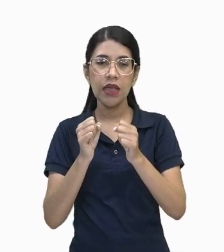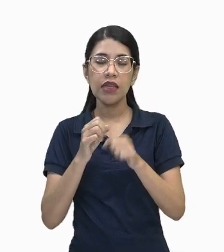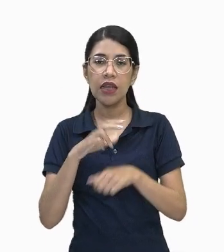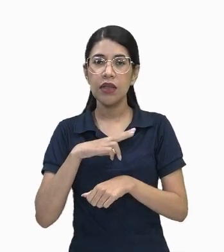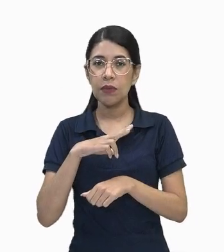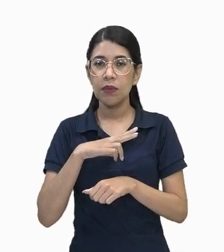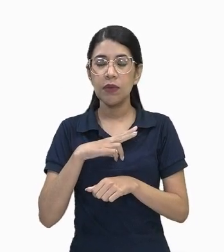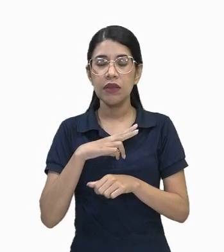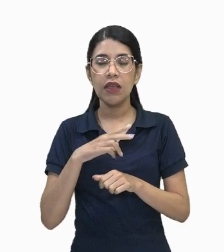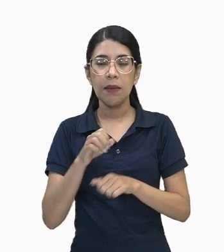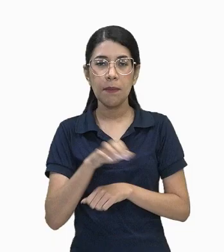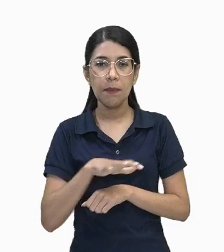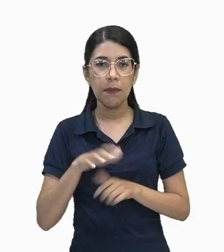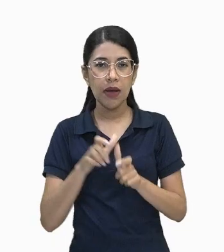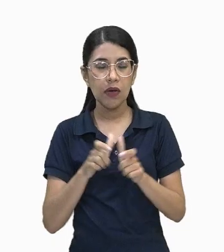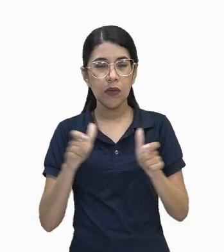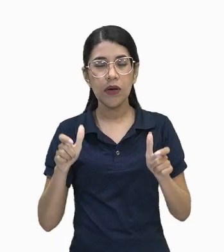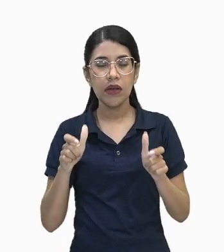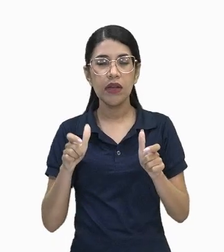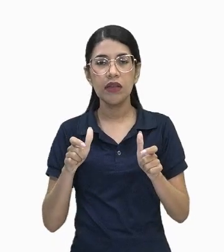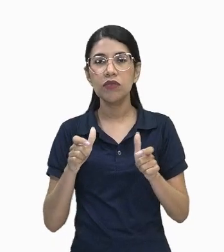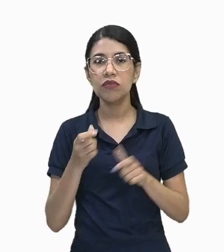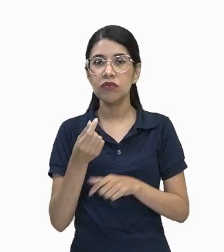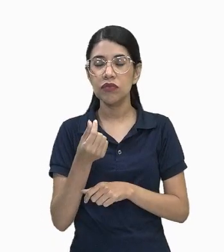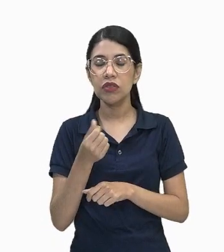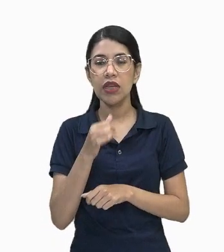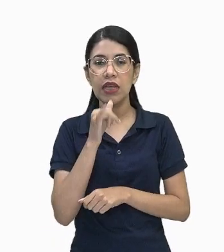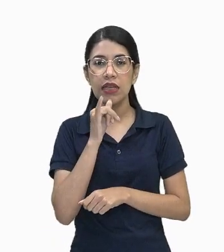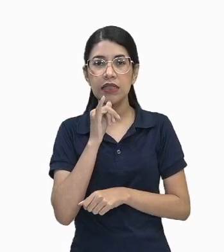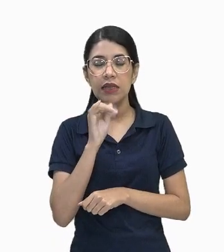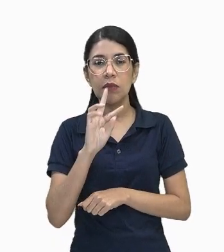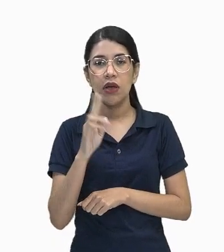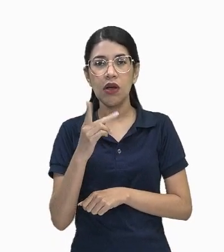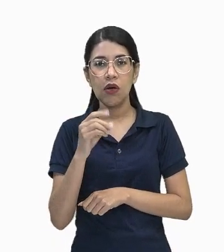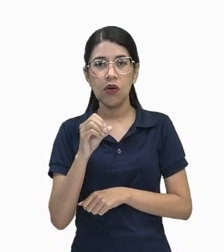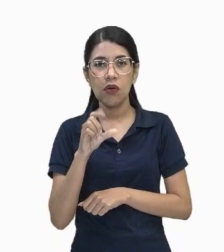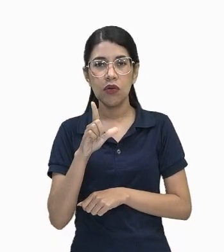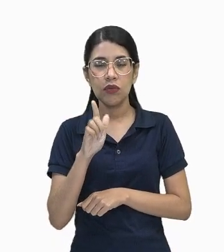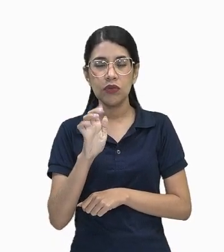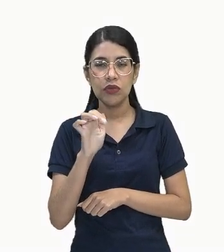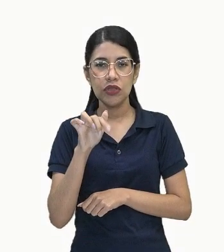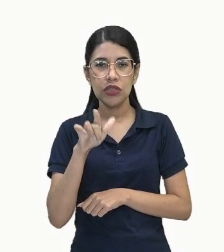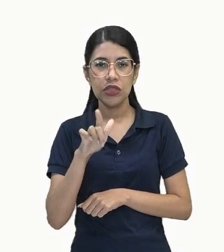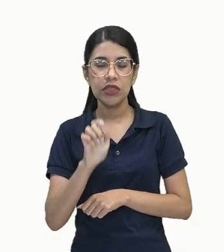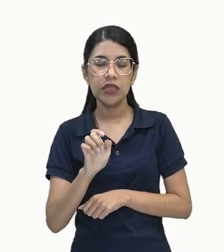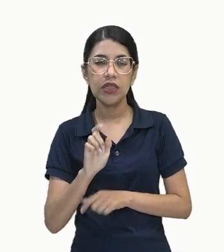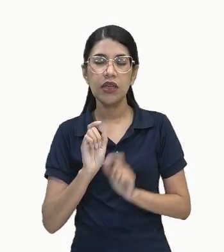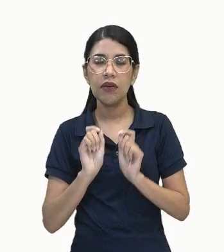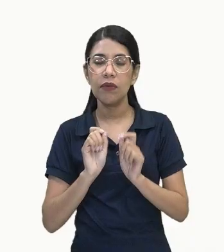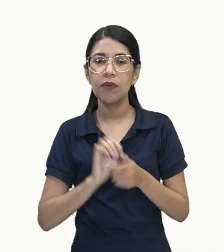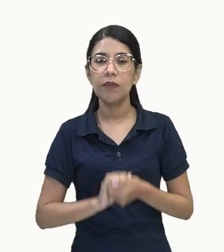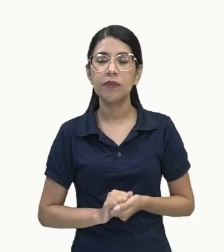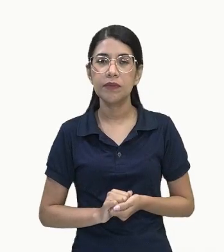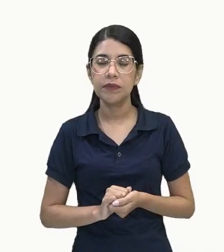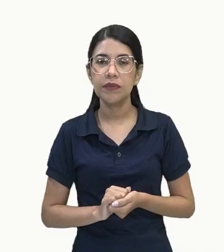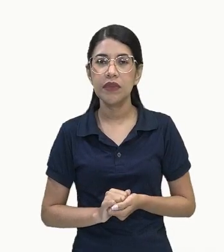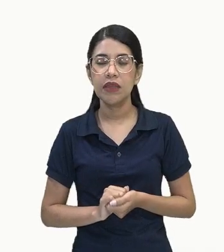de suas ações. Eu dou um exemplo aqui, o holding, que é o capitalista, a empresa aqui,